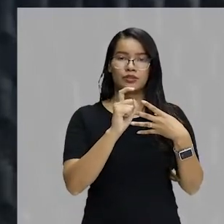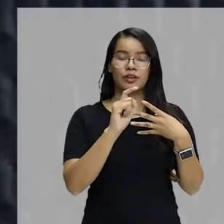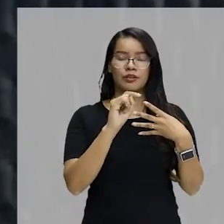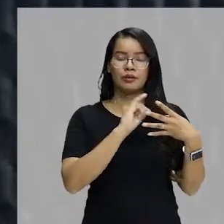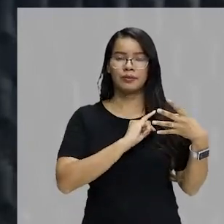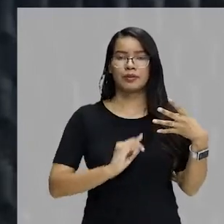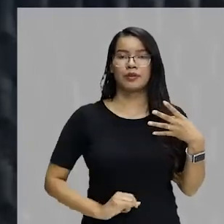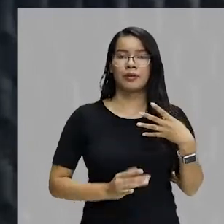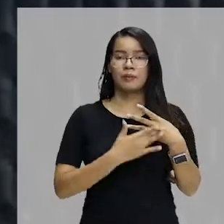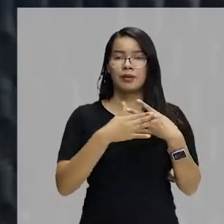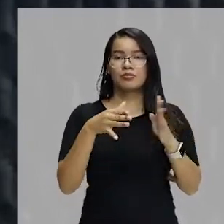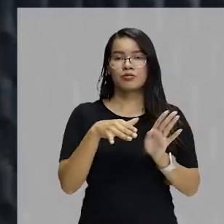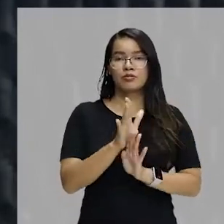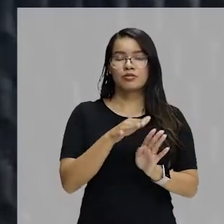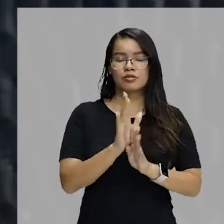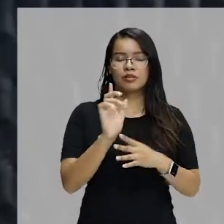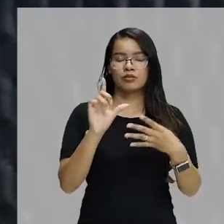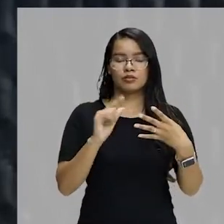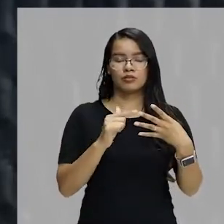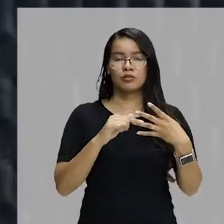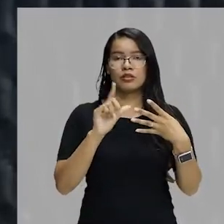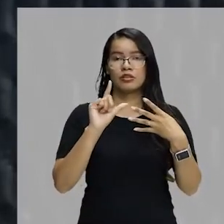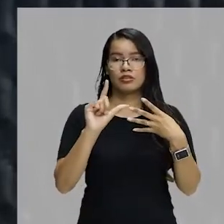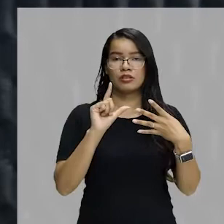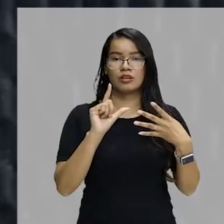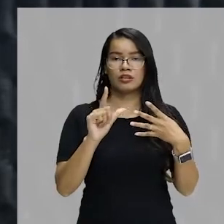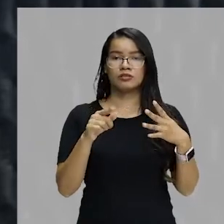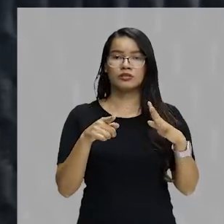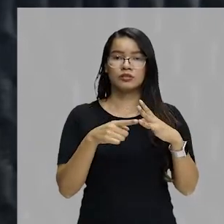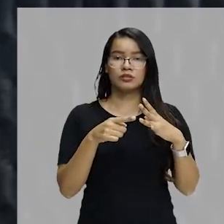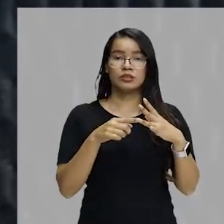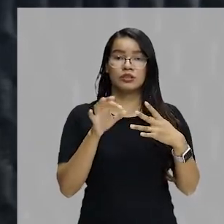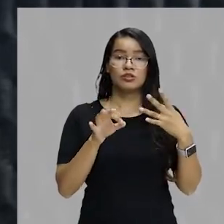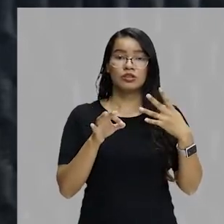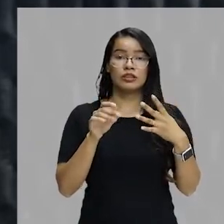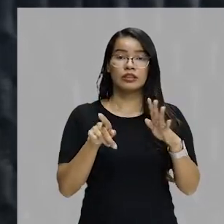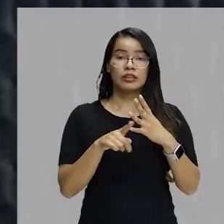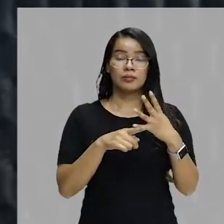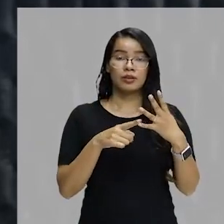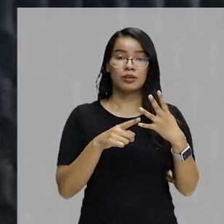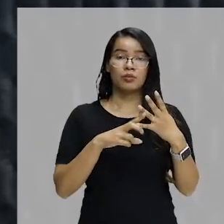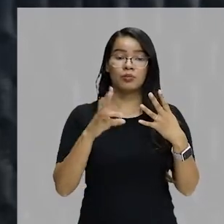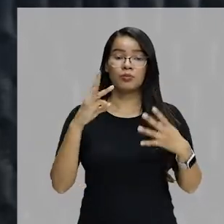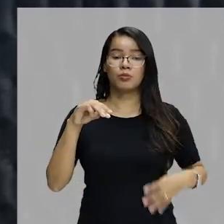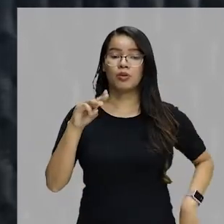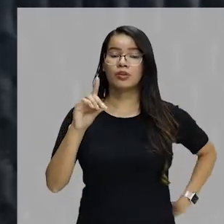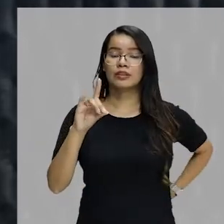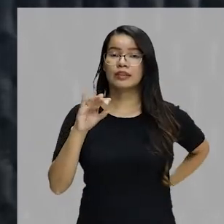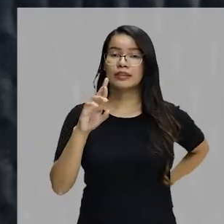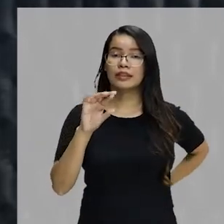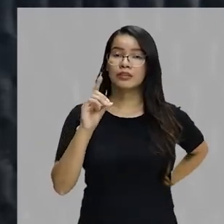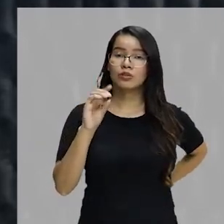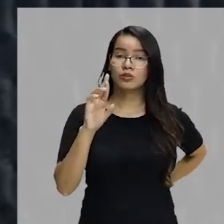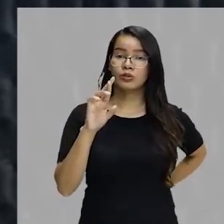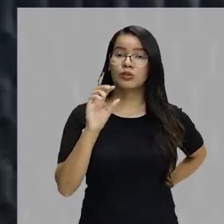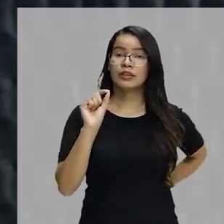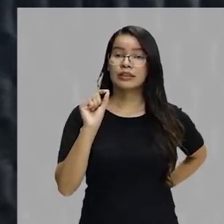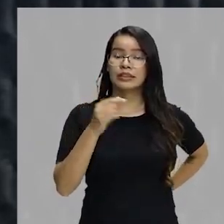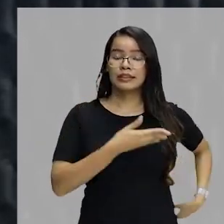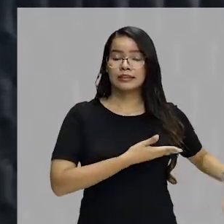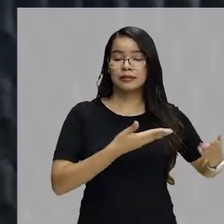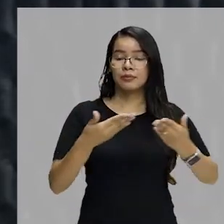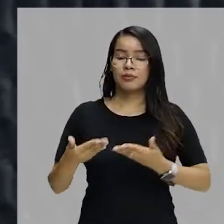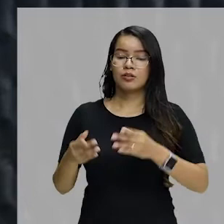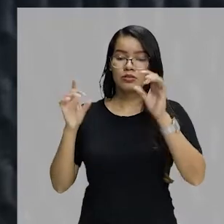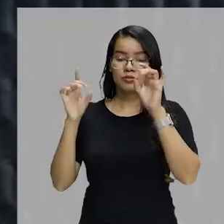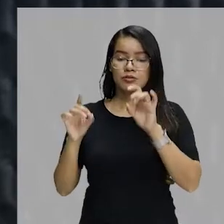Conselho de Estado, e o poder moderador, que é o poder de atribuição exclusiva do imperador. O poder moderador seria o